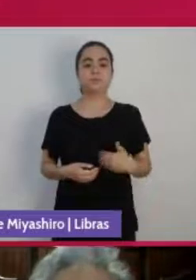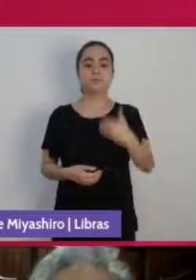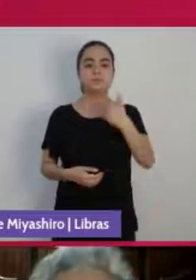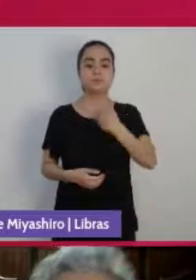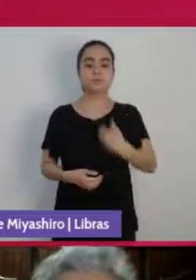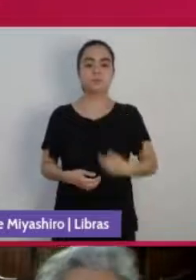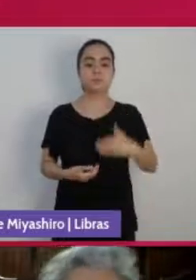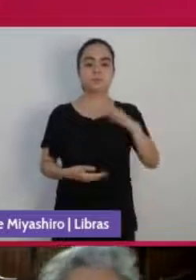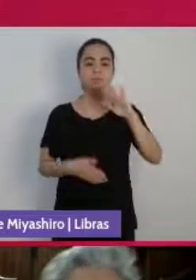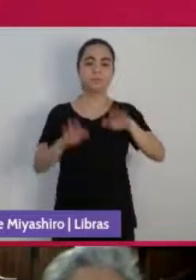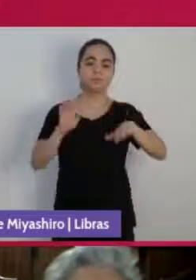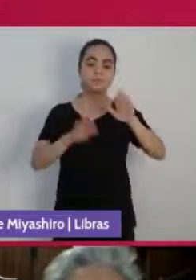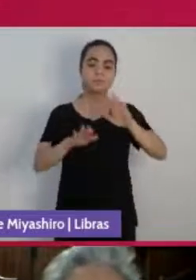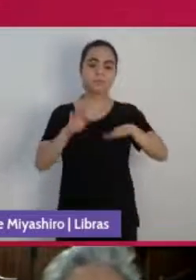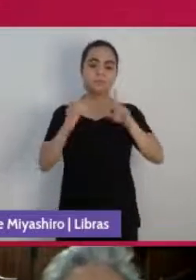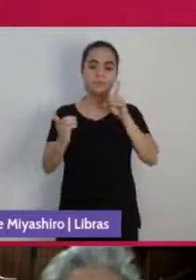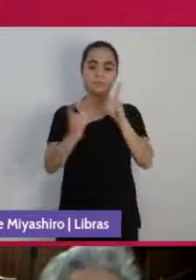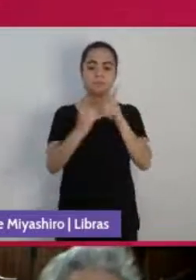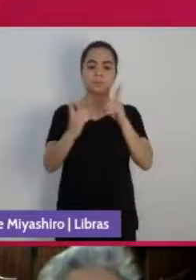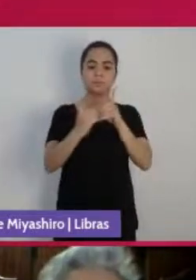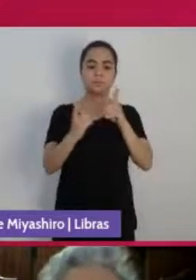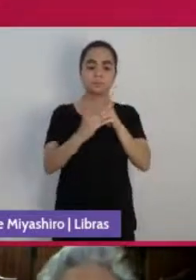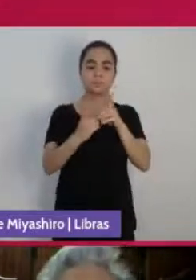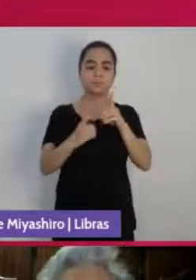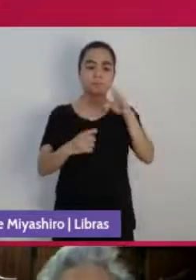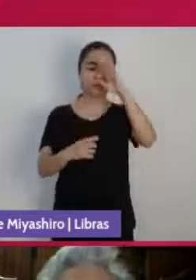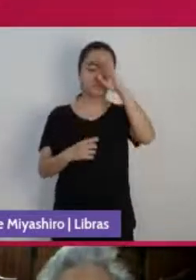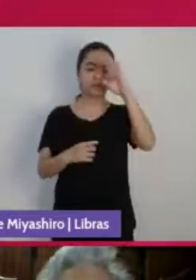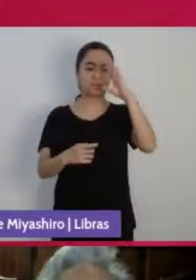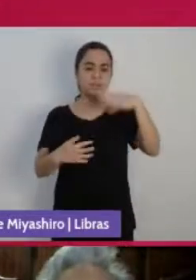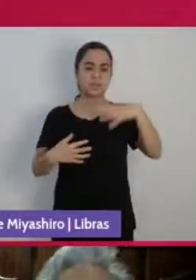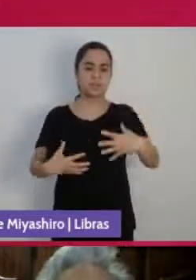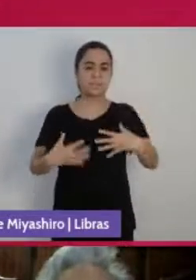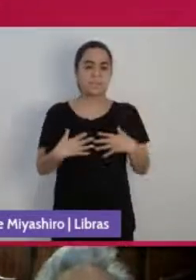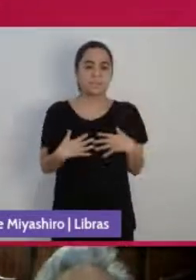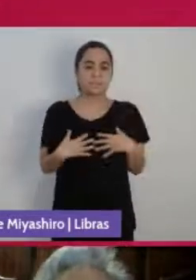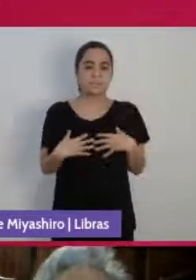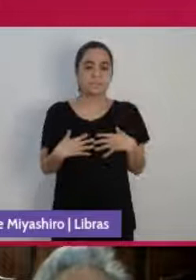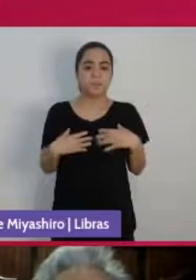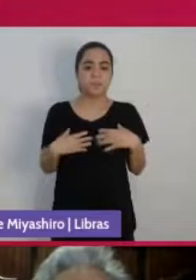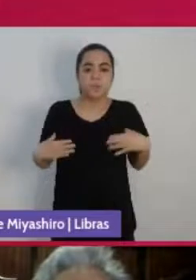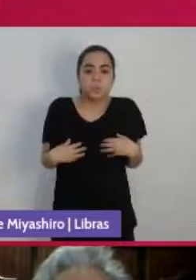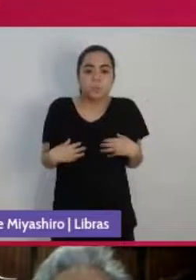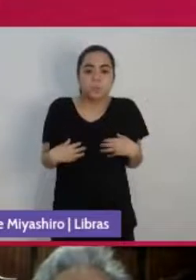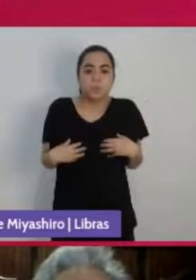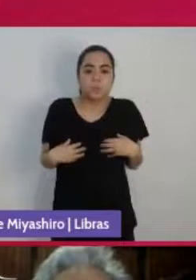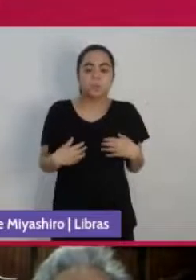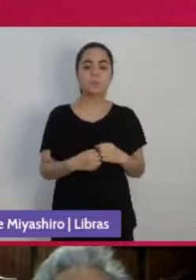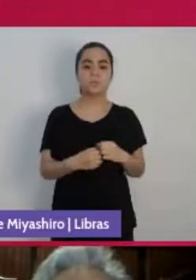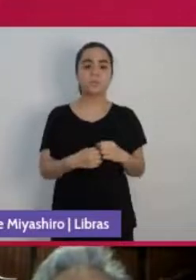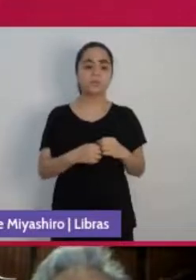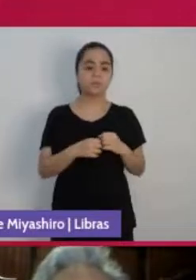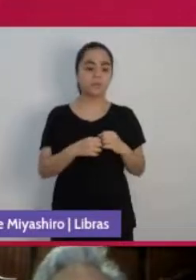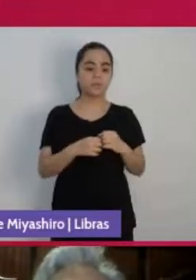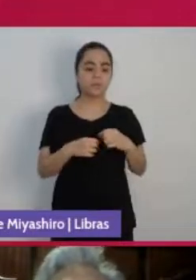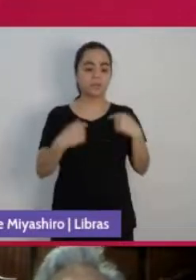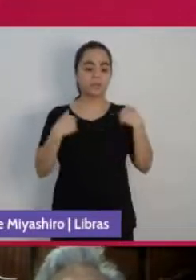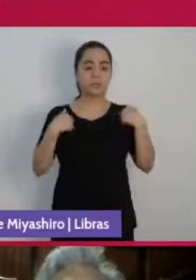algumas pacientes, principalmente paciente de mama pequena, quando a gente pega o peitoral menor, que é um triângulozinho que tem